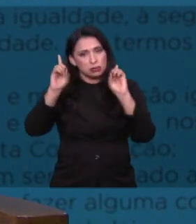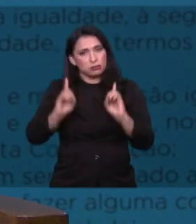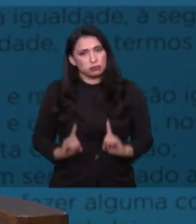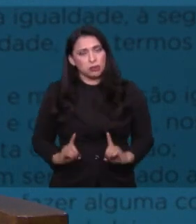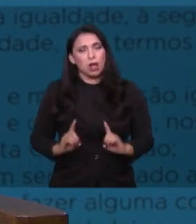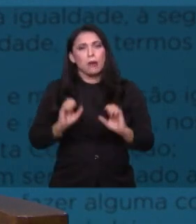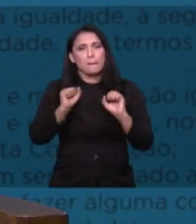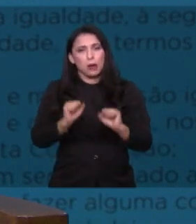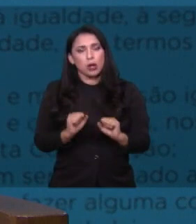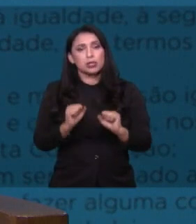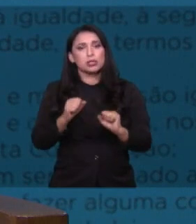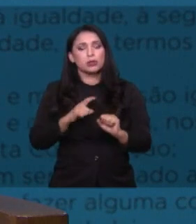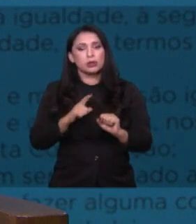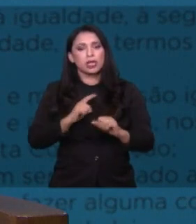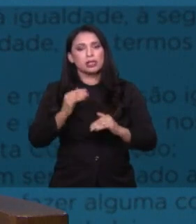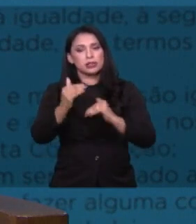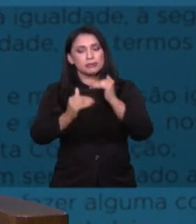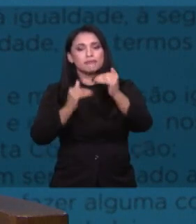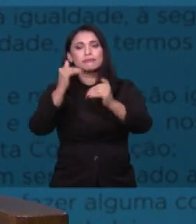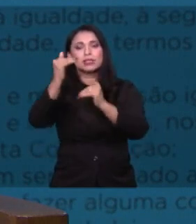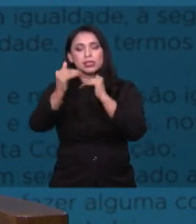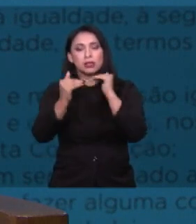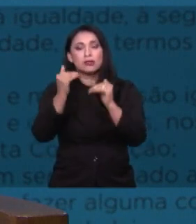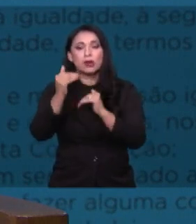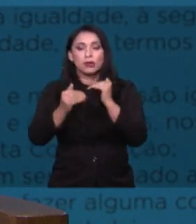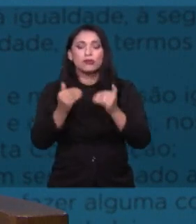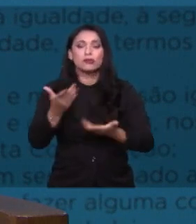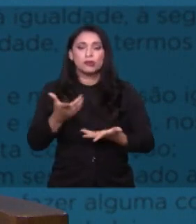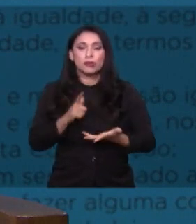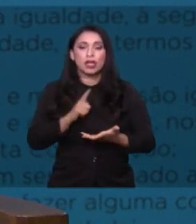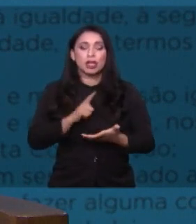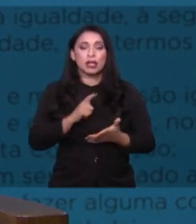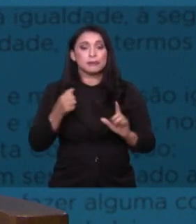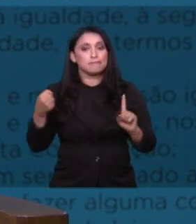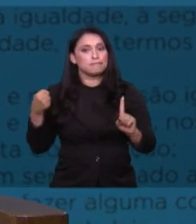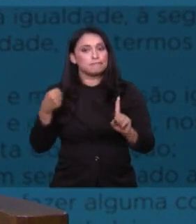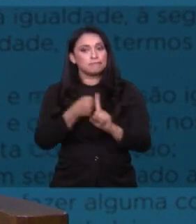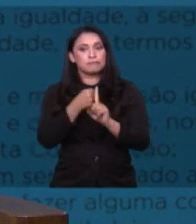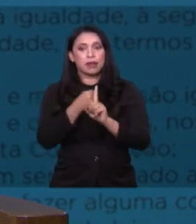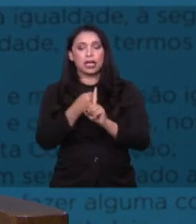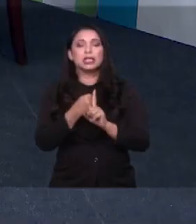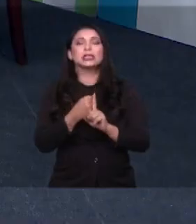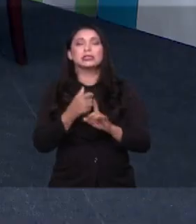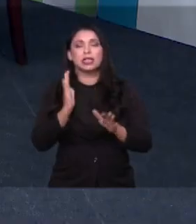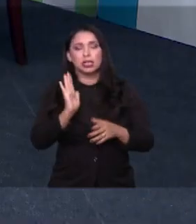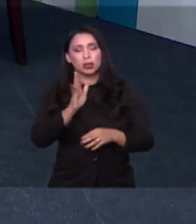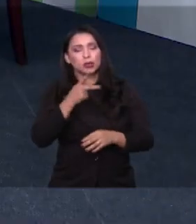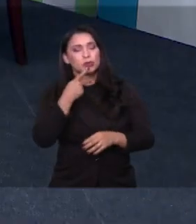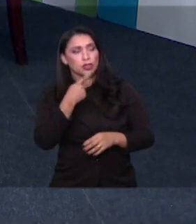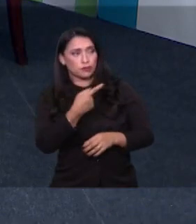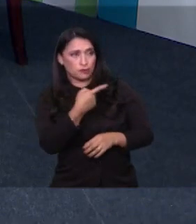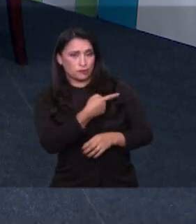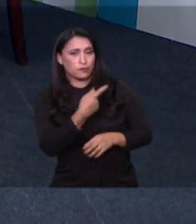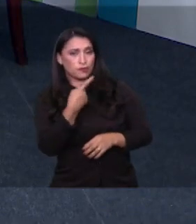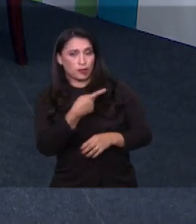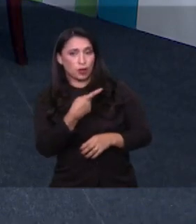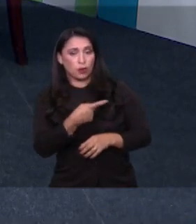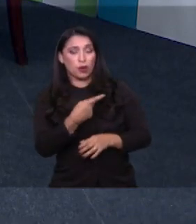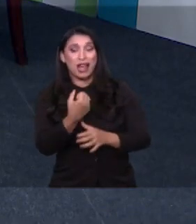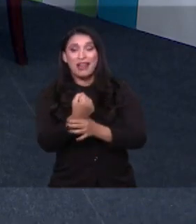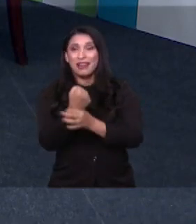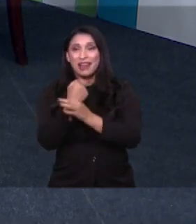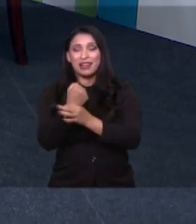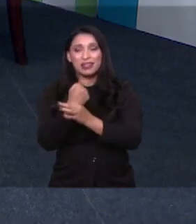trabalho. Isso impacta demais. Então, como a Nadine disse, a gente tem a garantia dessa